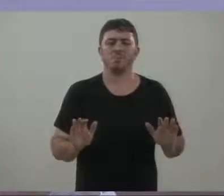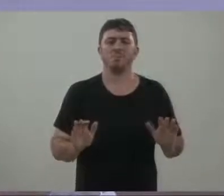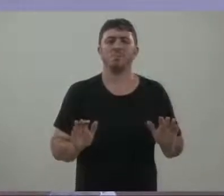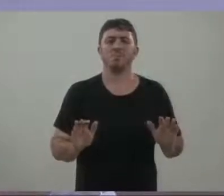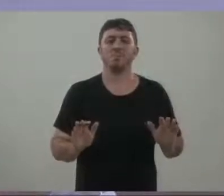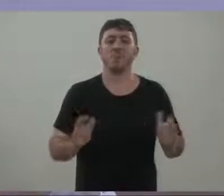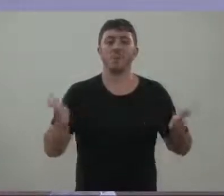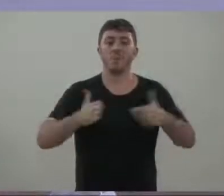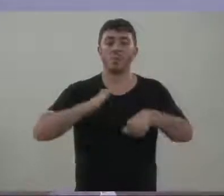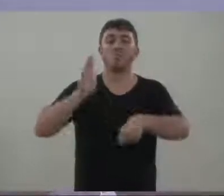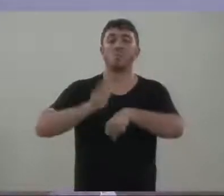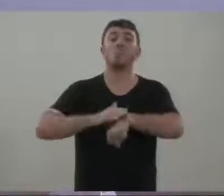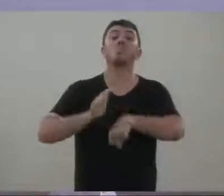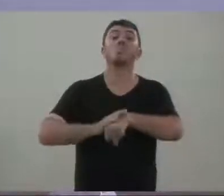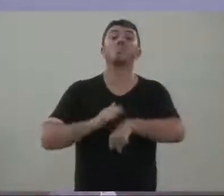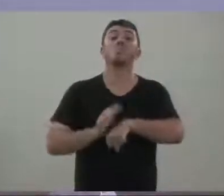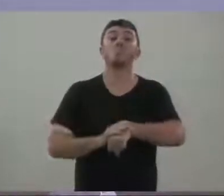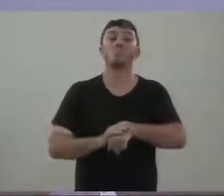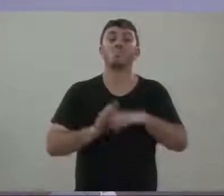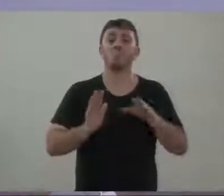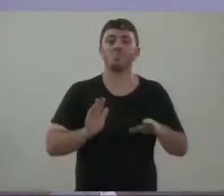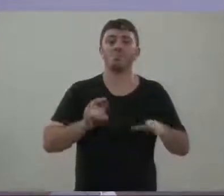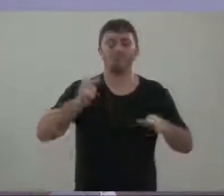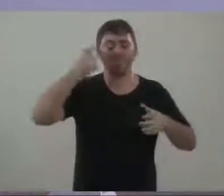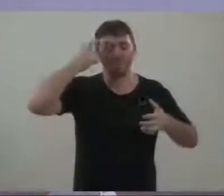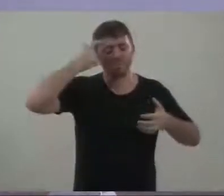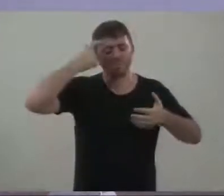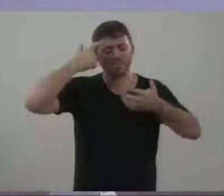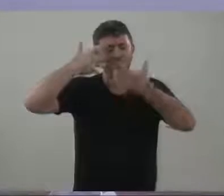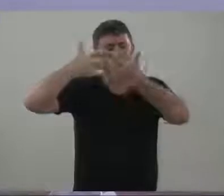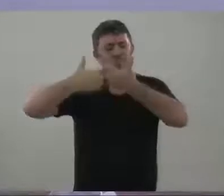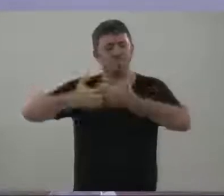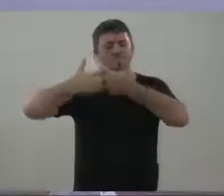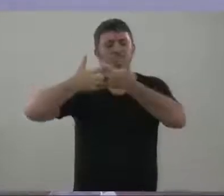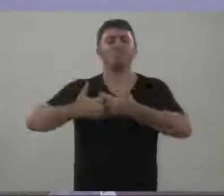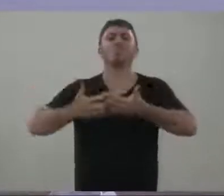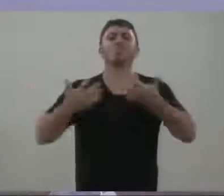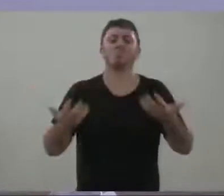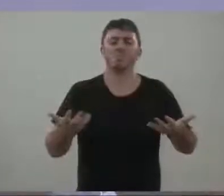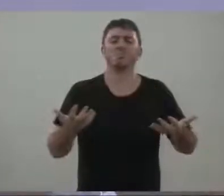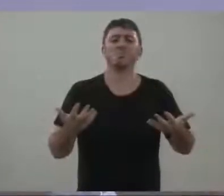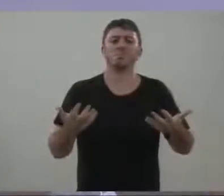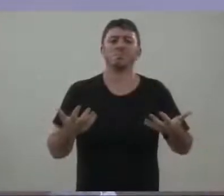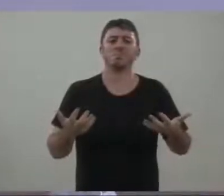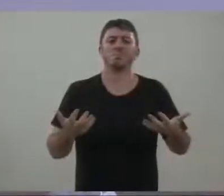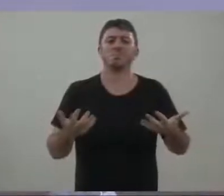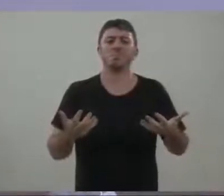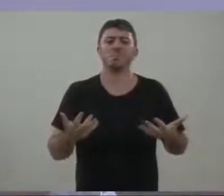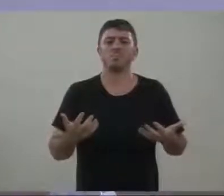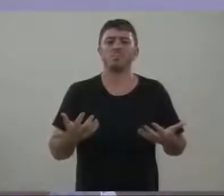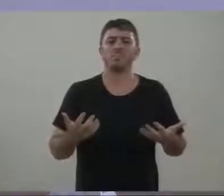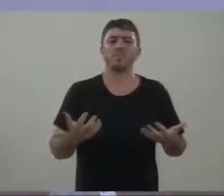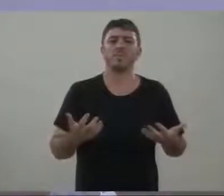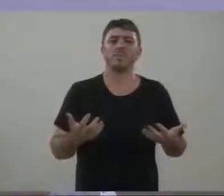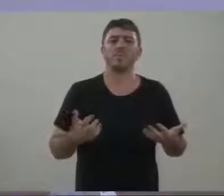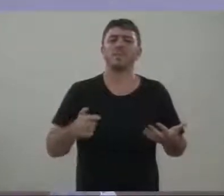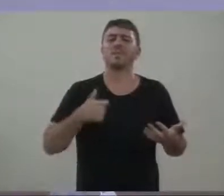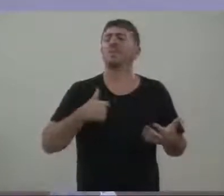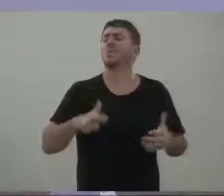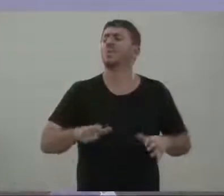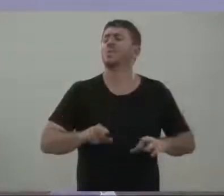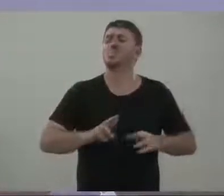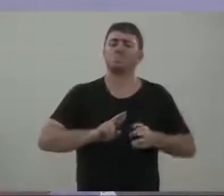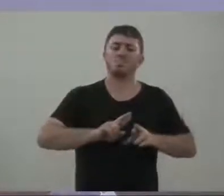Agora chegou o momento, né, de refletirmos, não é assim que falam? De refletirmos. Nós tivemos na casa